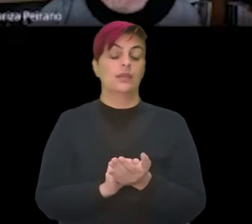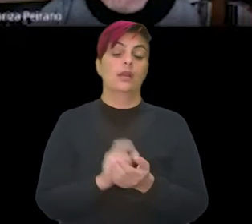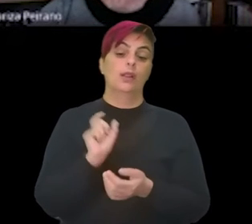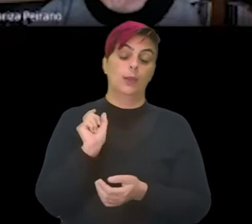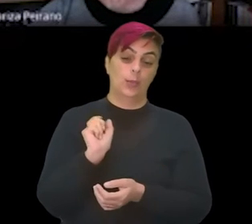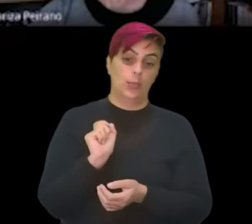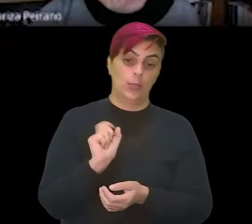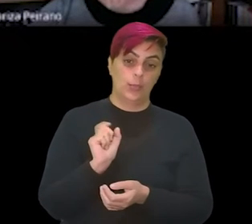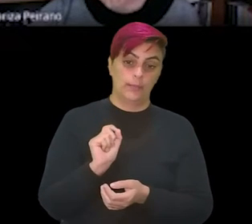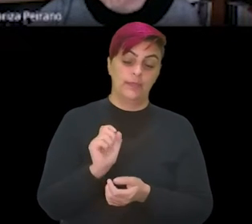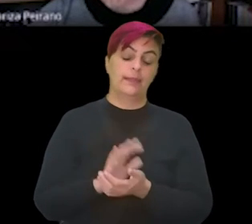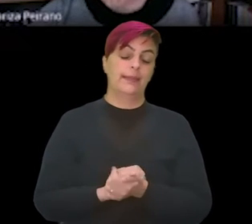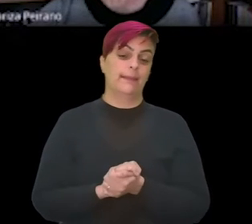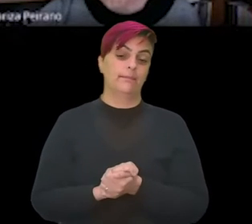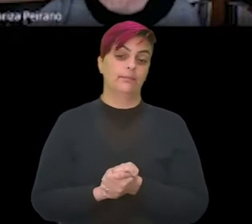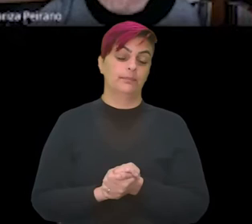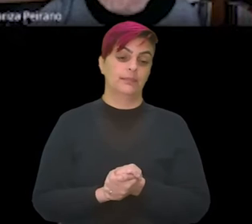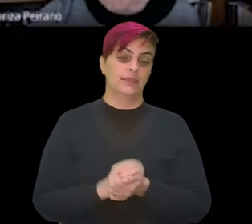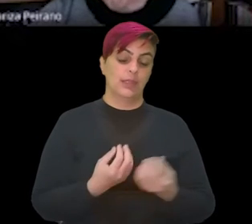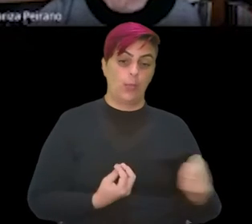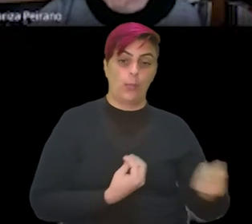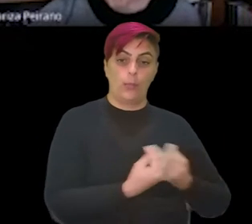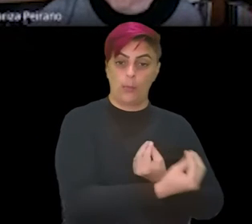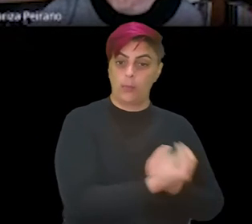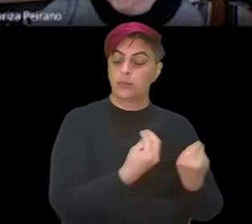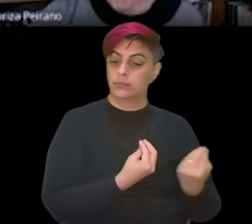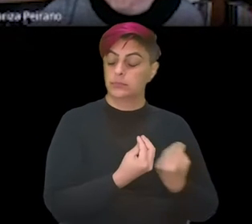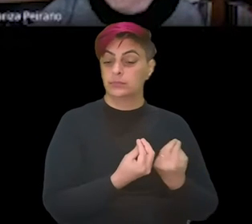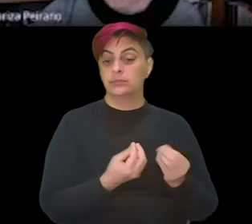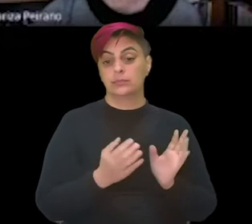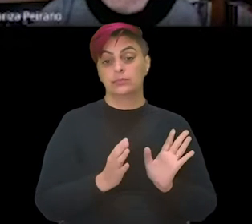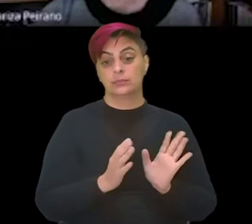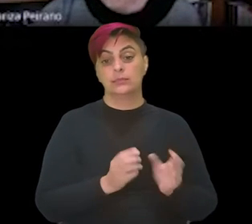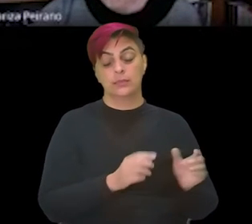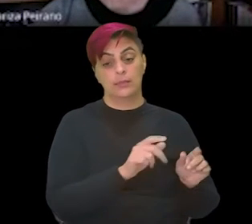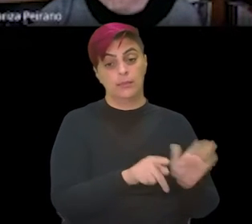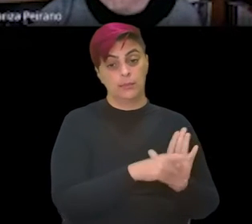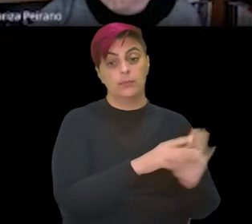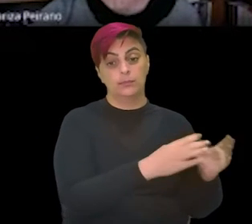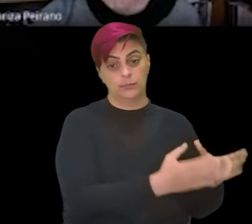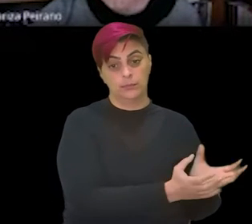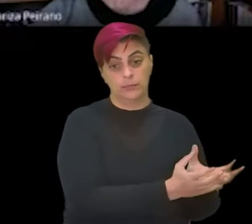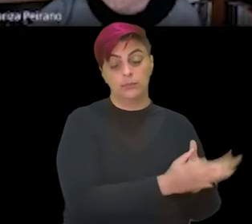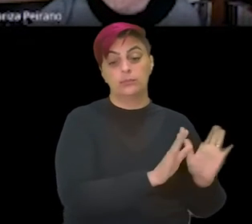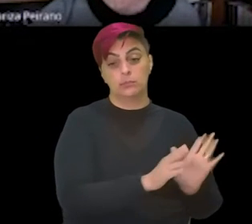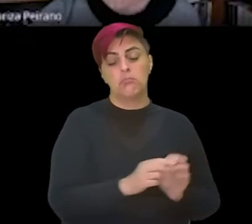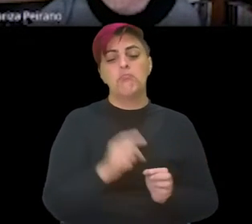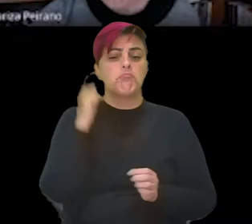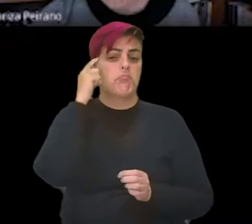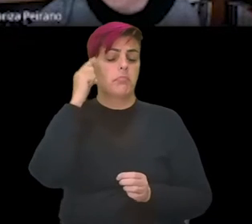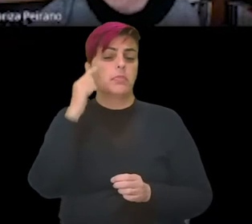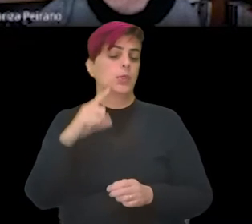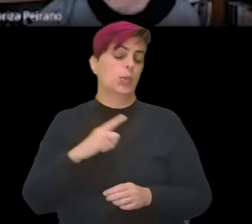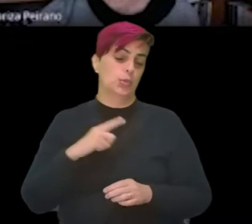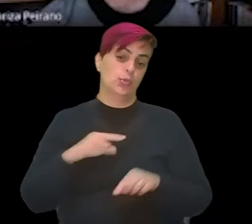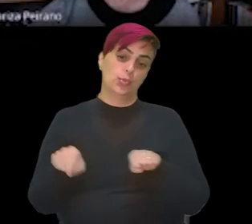uma troca de tipo inteiramente novo, mas deveria existir em outros lugares do mundo, assim como havia